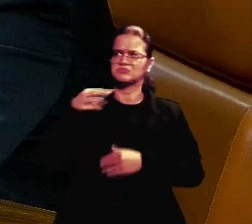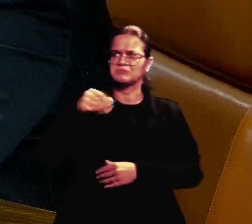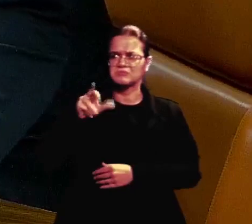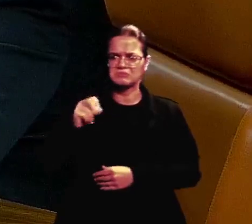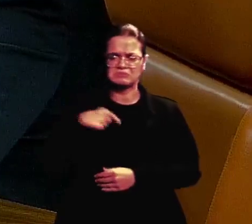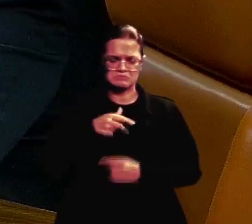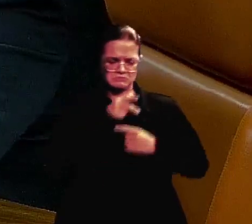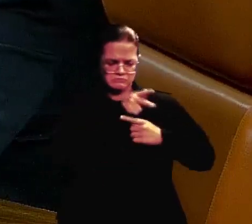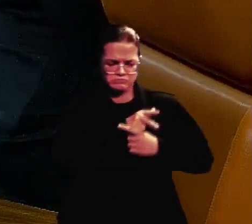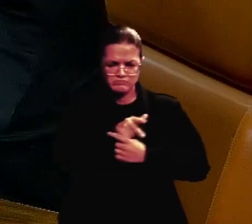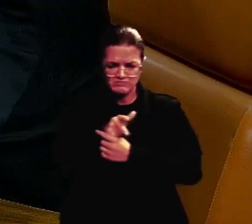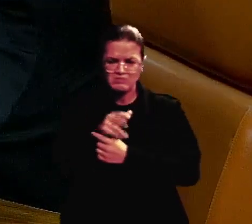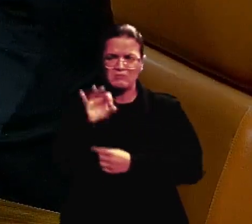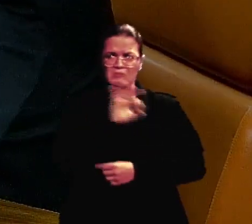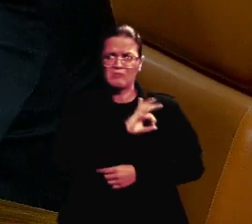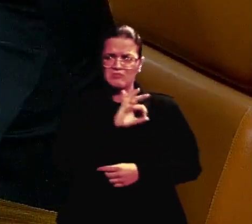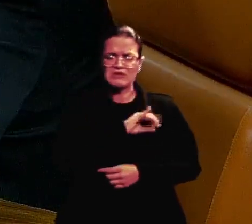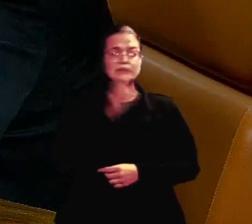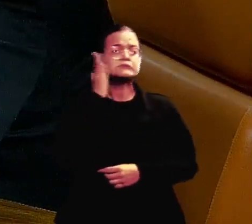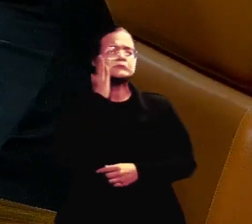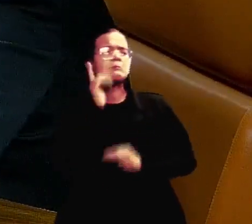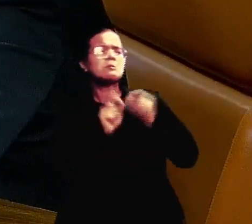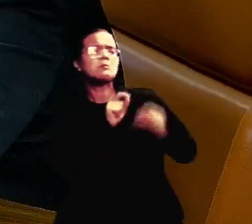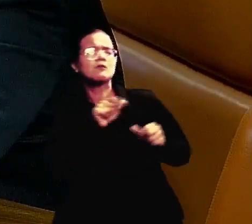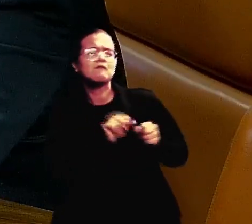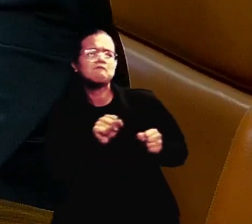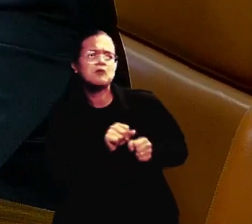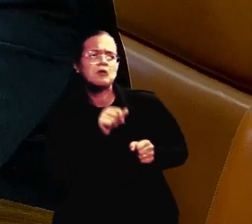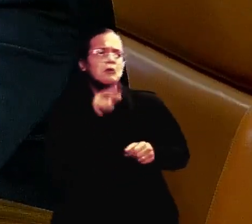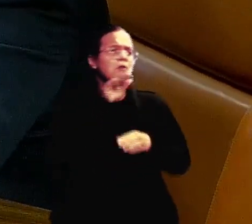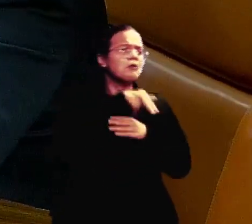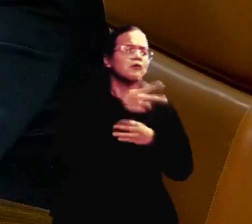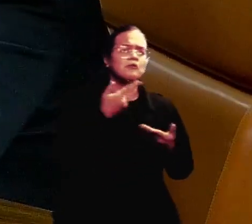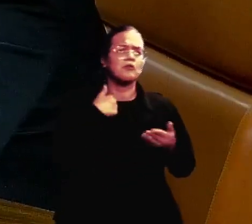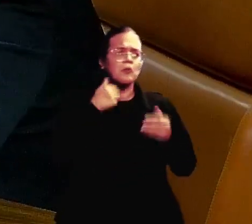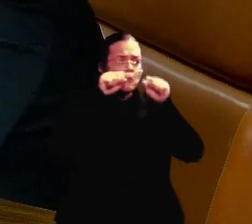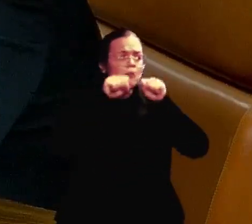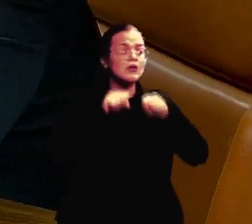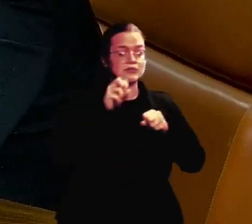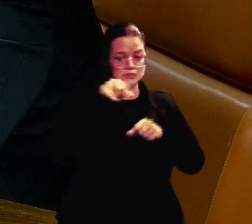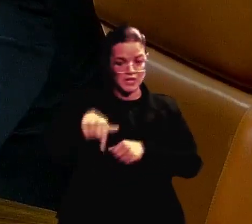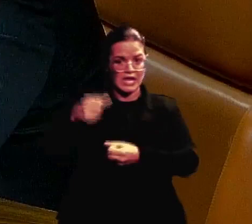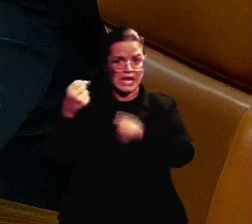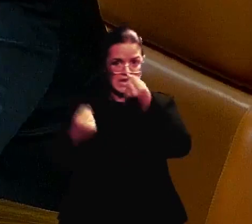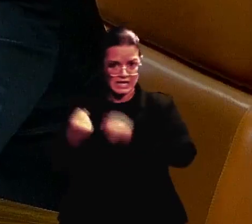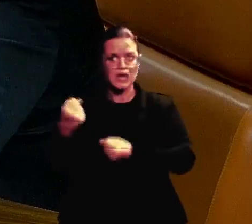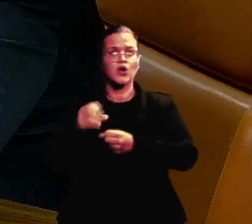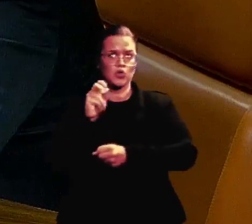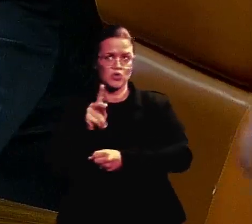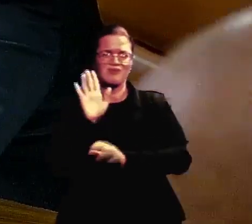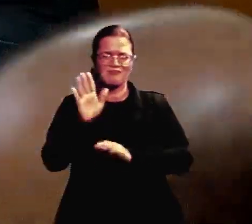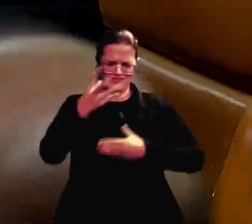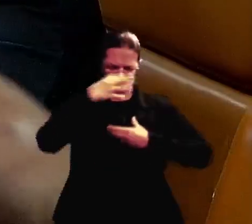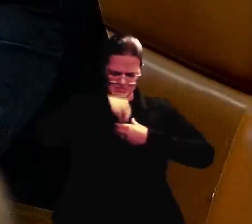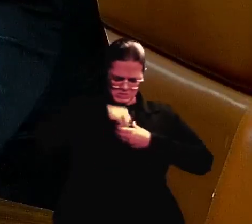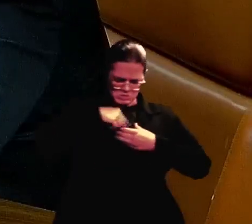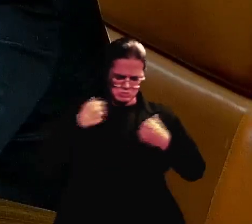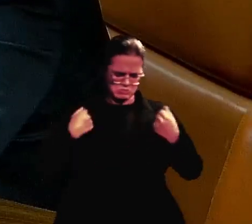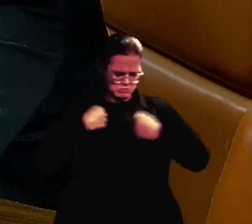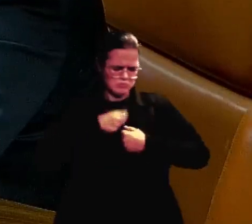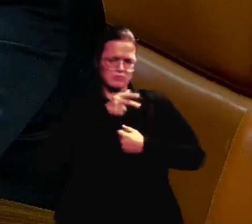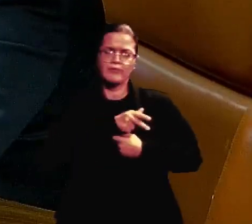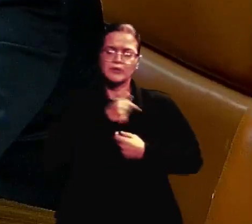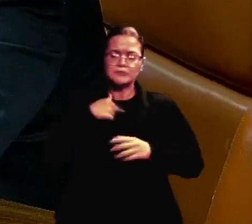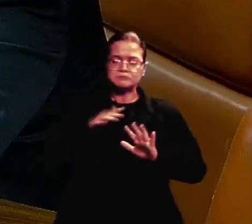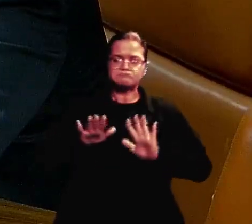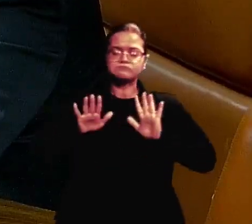de chegar e colocar uma câmera no policial para saber as ações, que ele está fazendo. Você quer colocar no carro, tudo bem, mas no policial não, que você vai frear